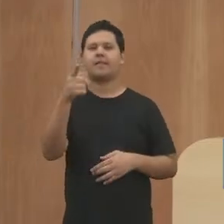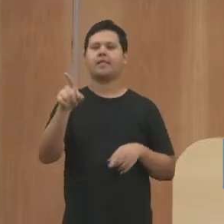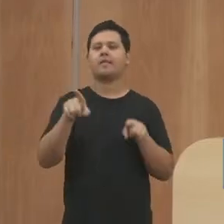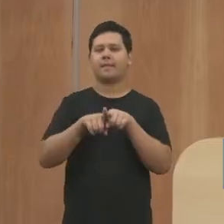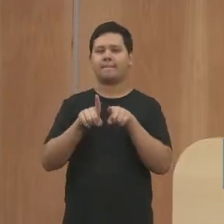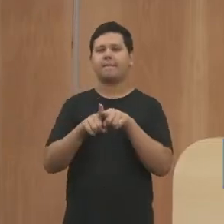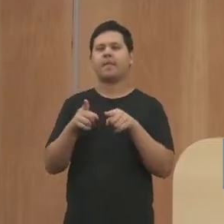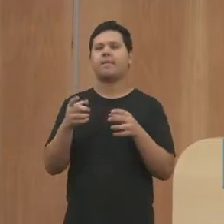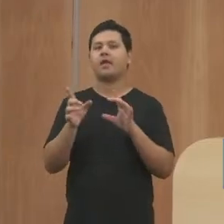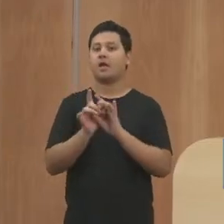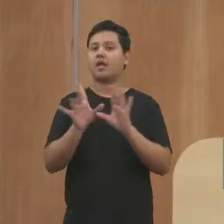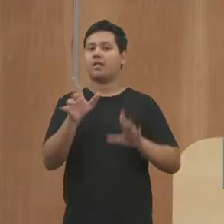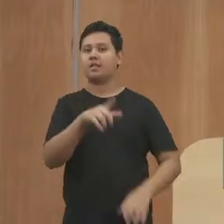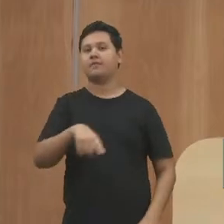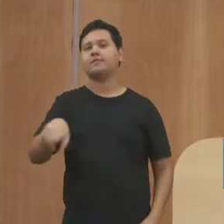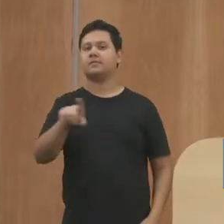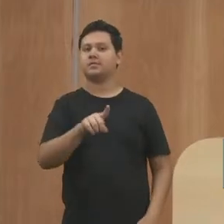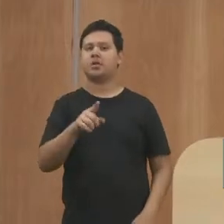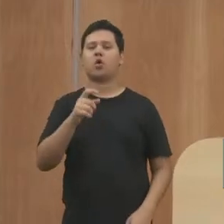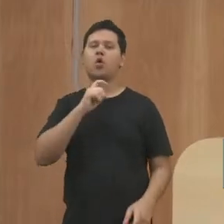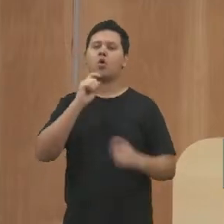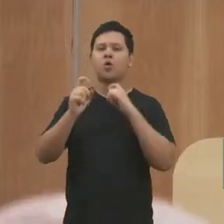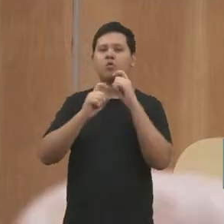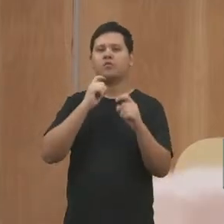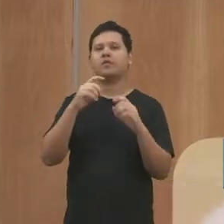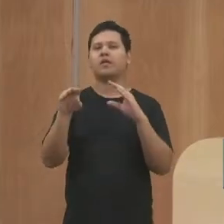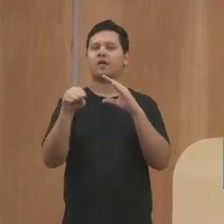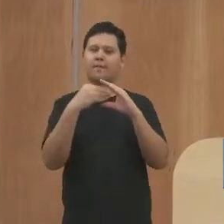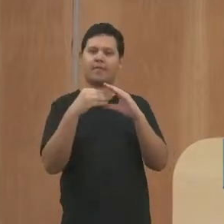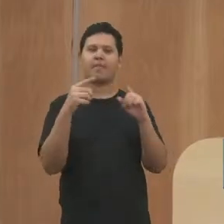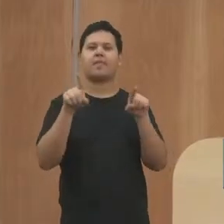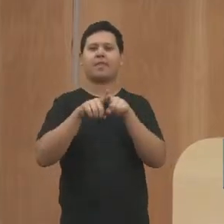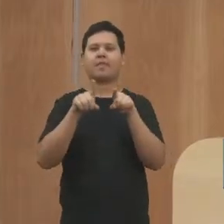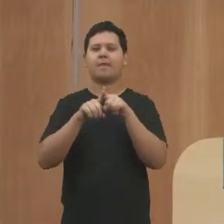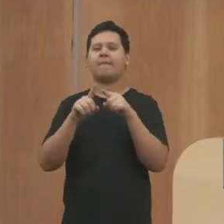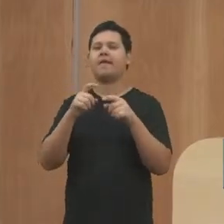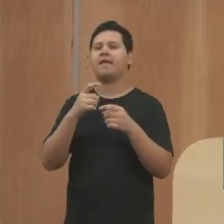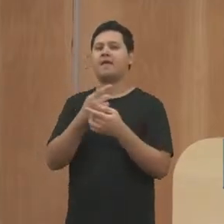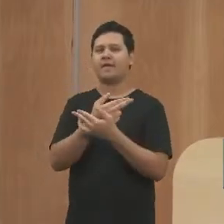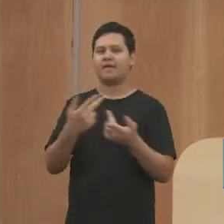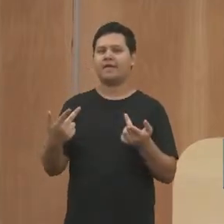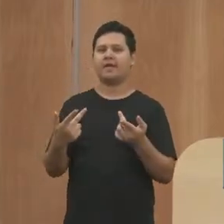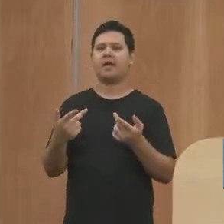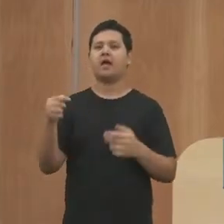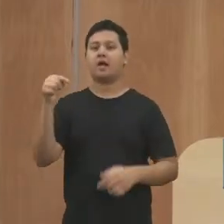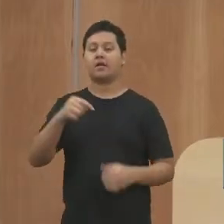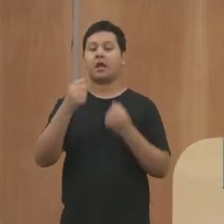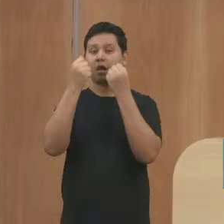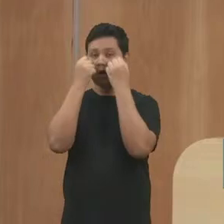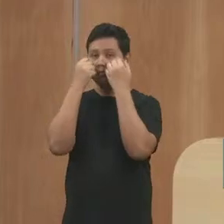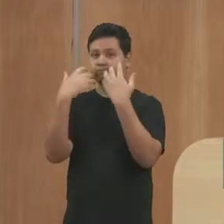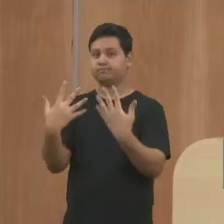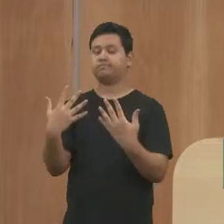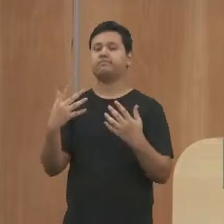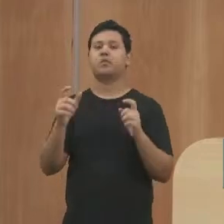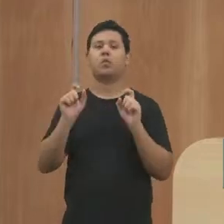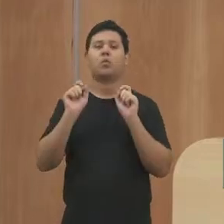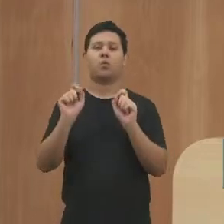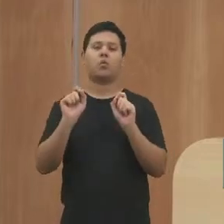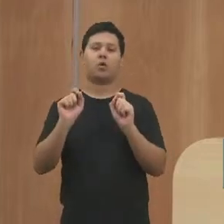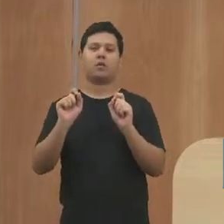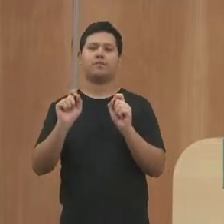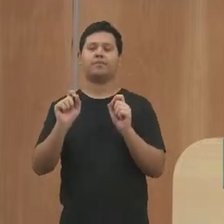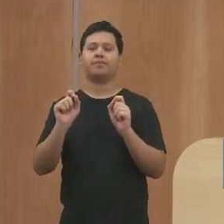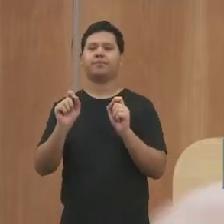colocar à disposição aqui para dúvidas, comentários e sugestões. Essa audiência pública ela tem